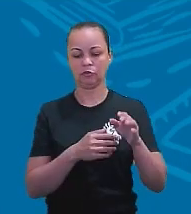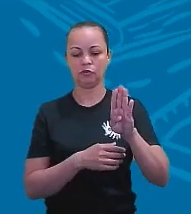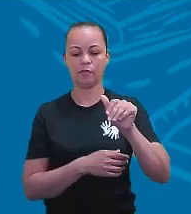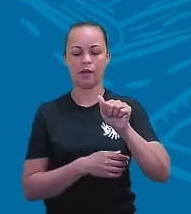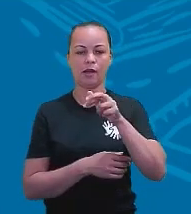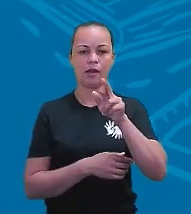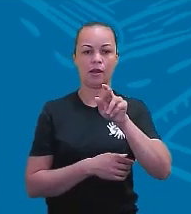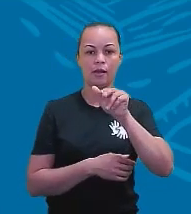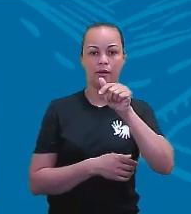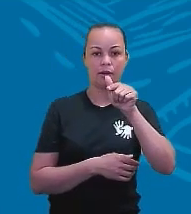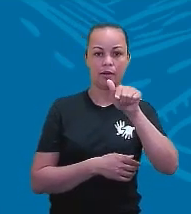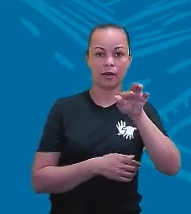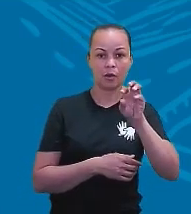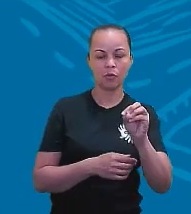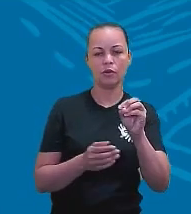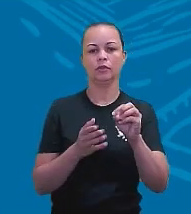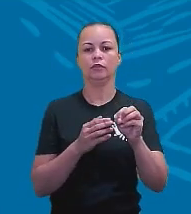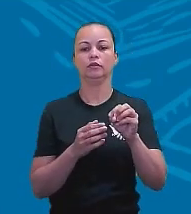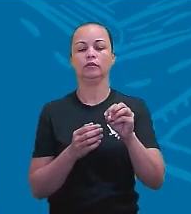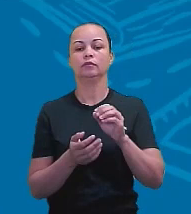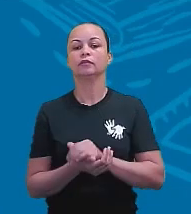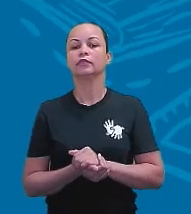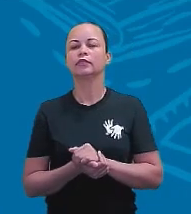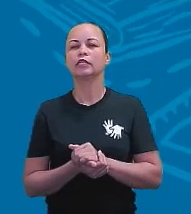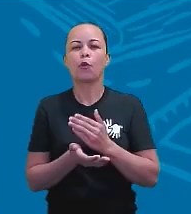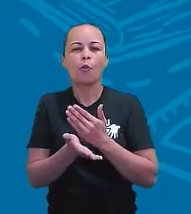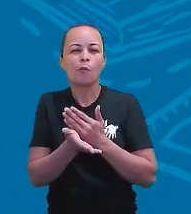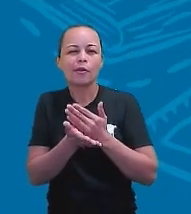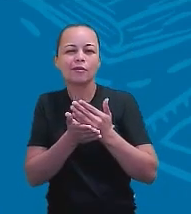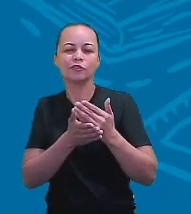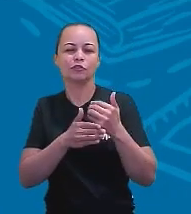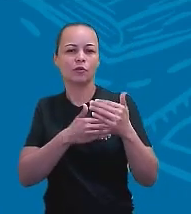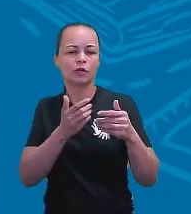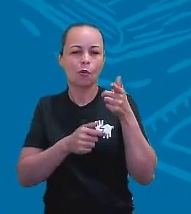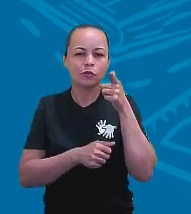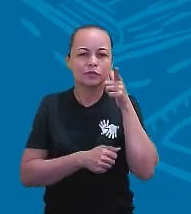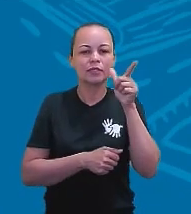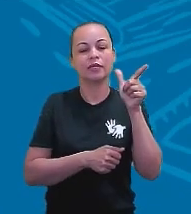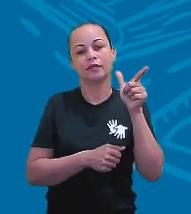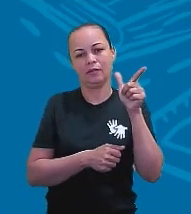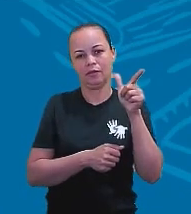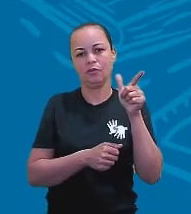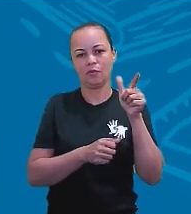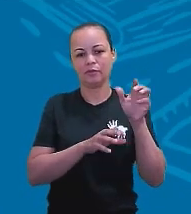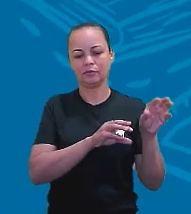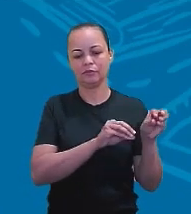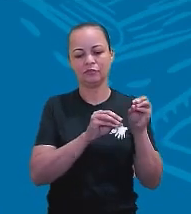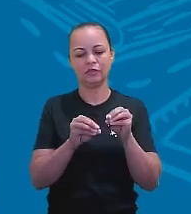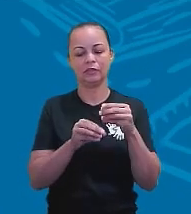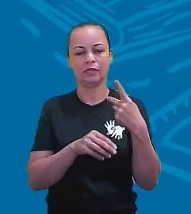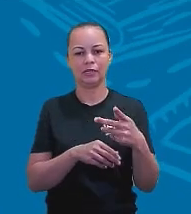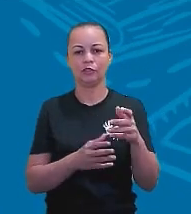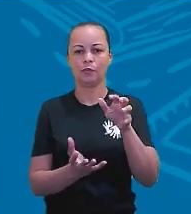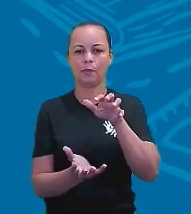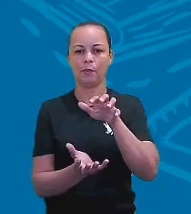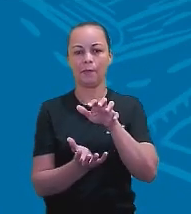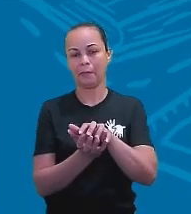tá? E que conseguiu fazer essa transferência aí de concessão, e aí se chamou aí